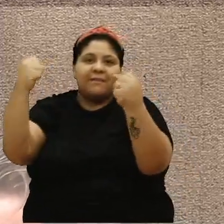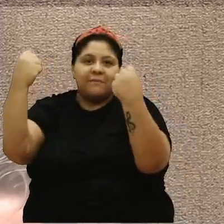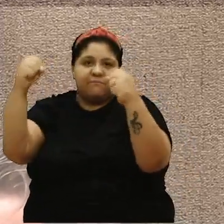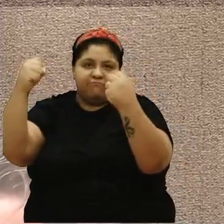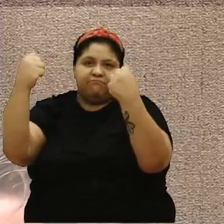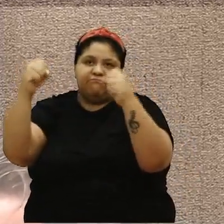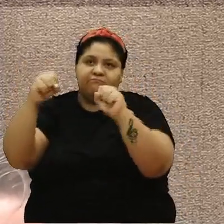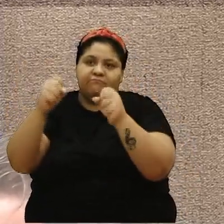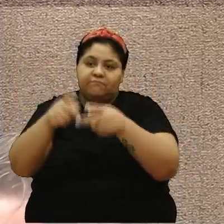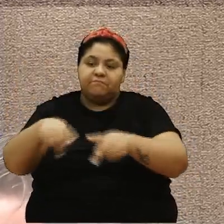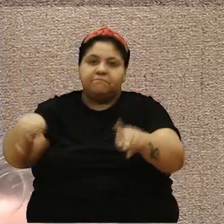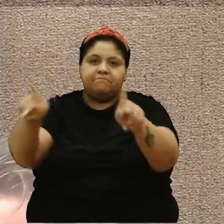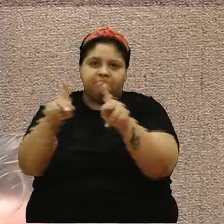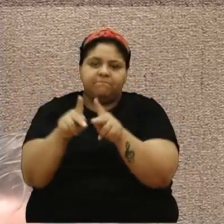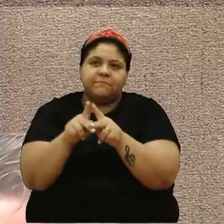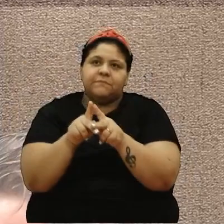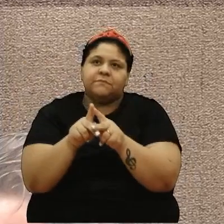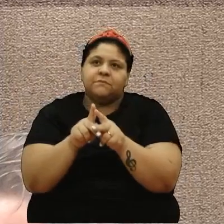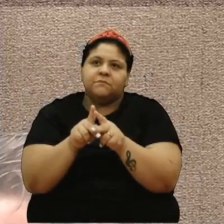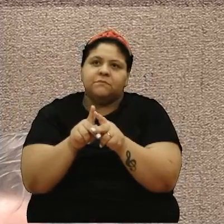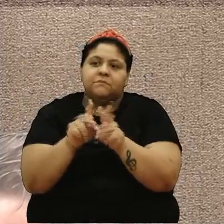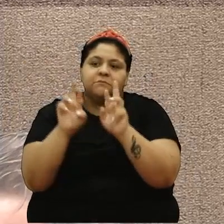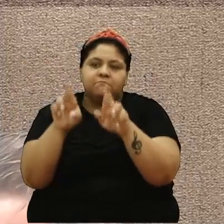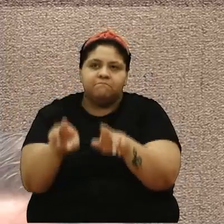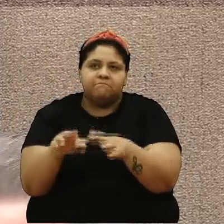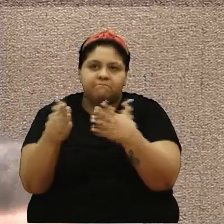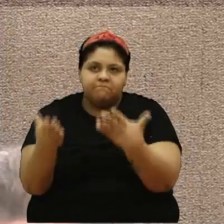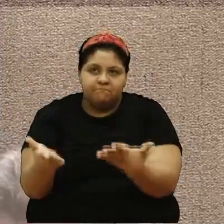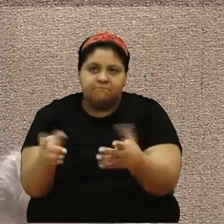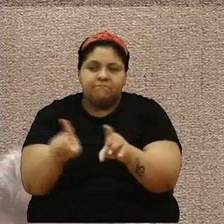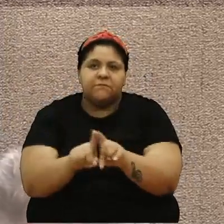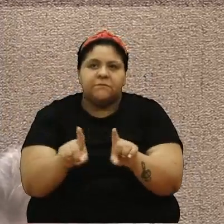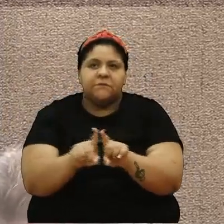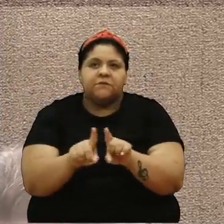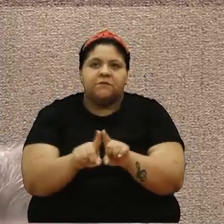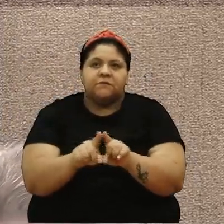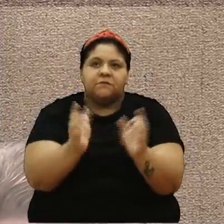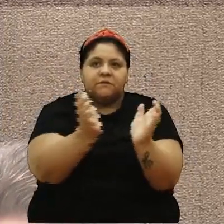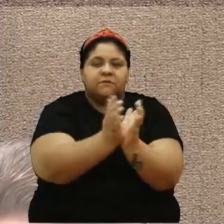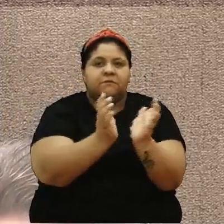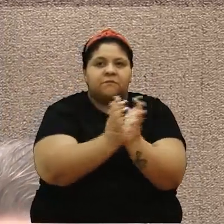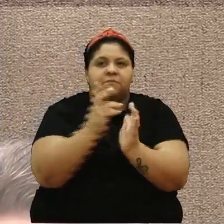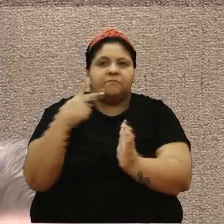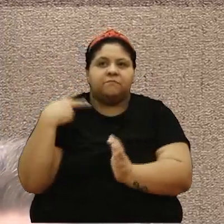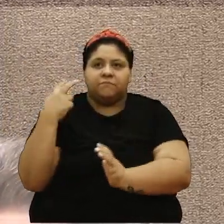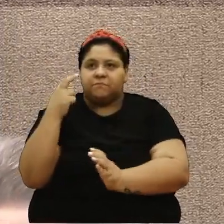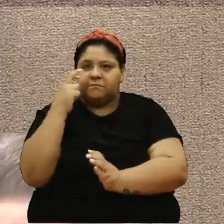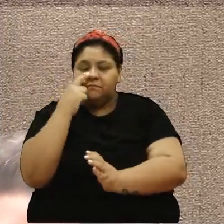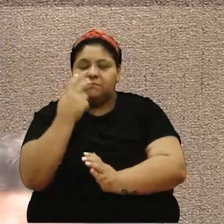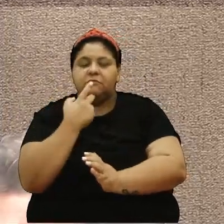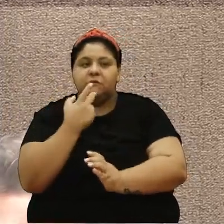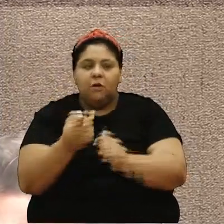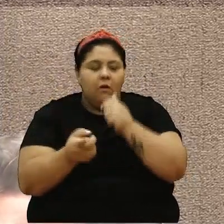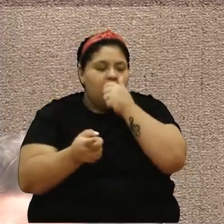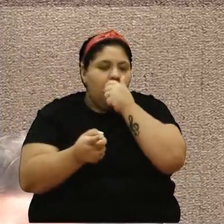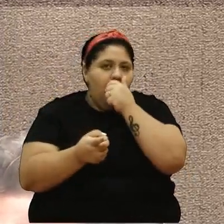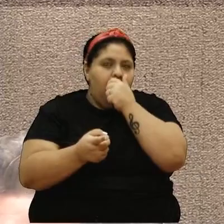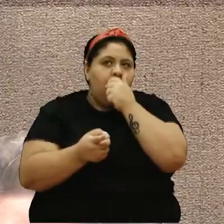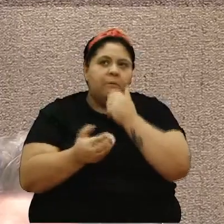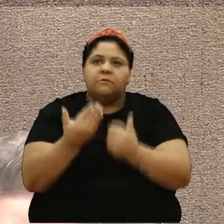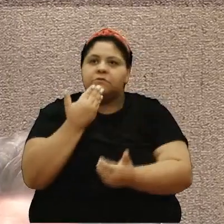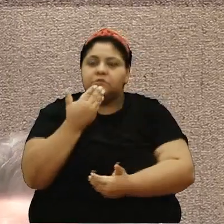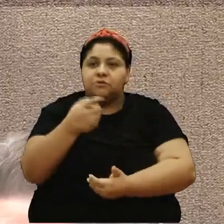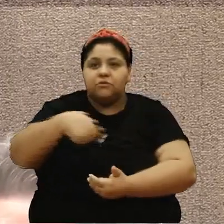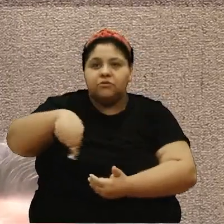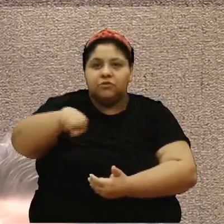para a população nessa região. Inclusive, também a colega Andressa Malma, no dia que eu falei sobre isso aqui em tribuna, pediu que